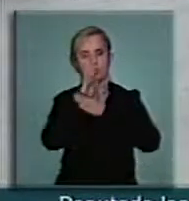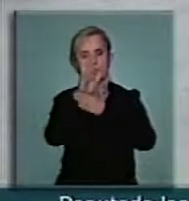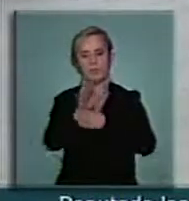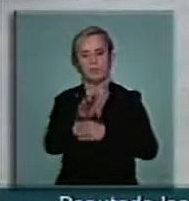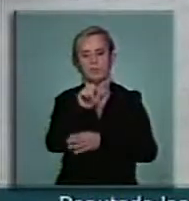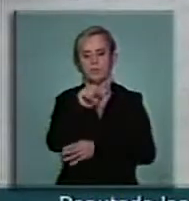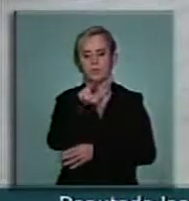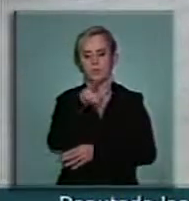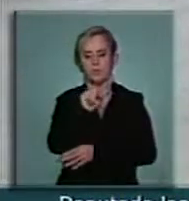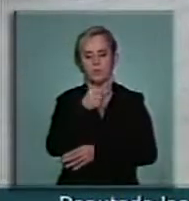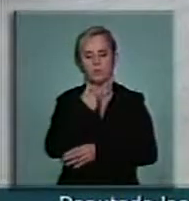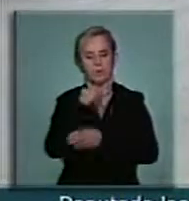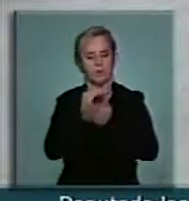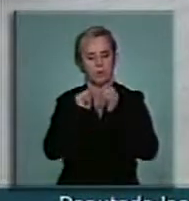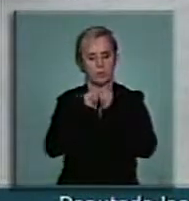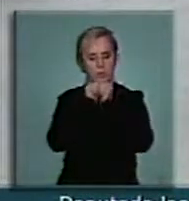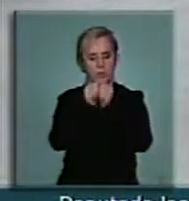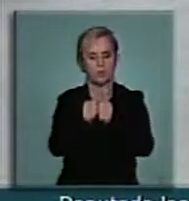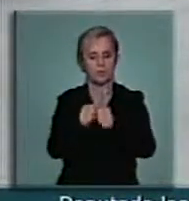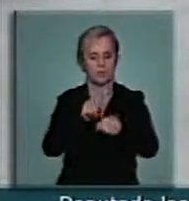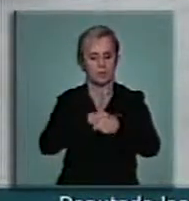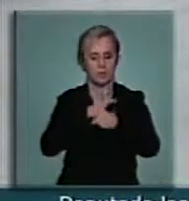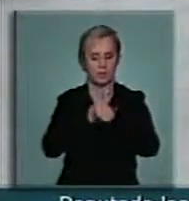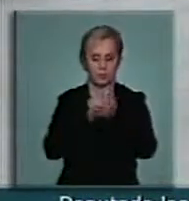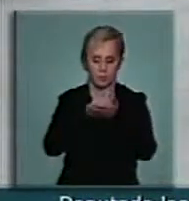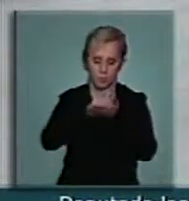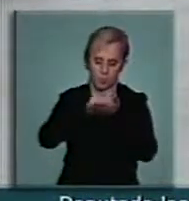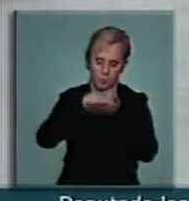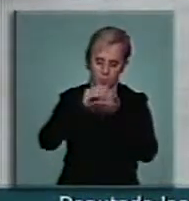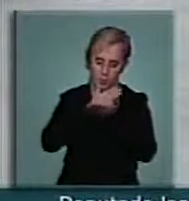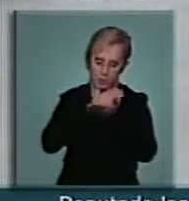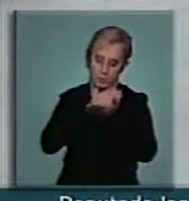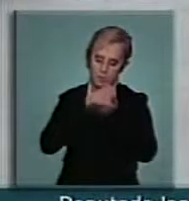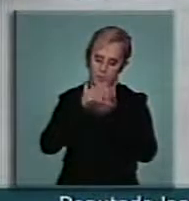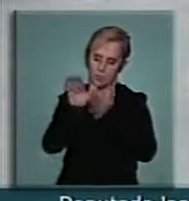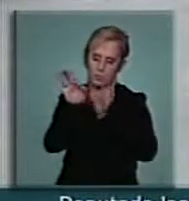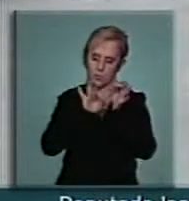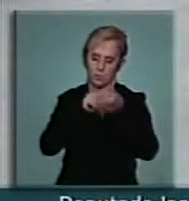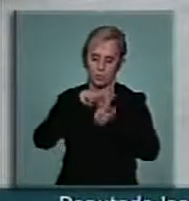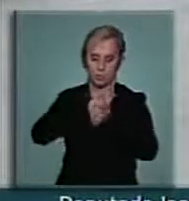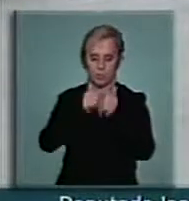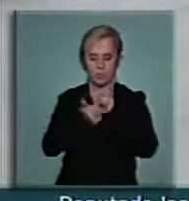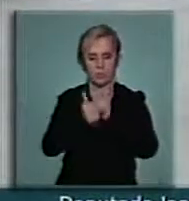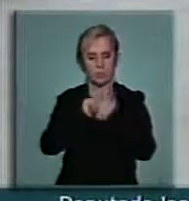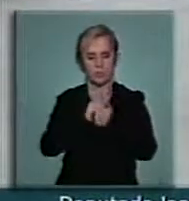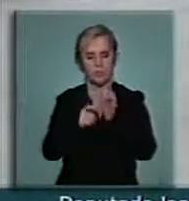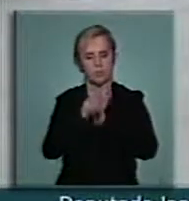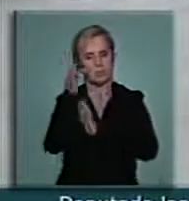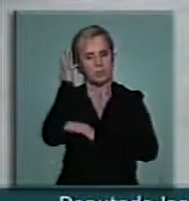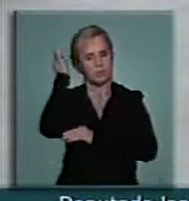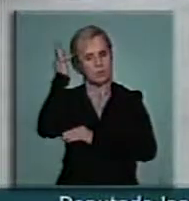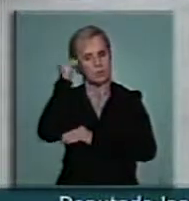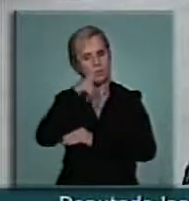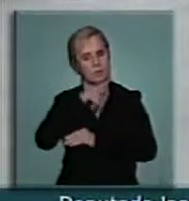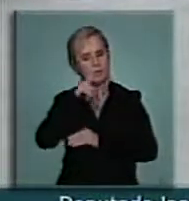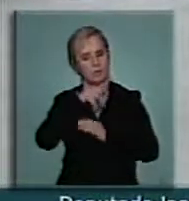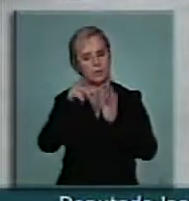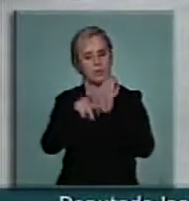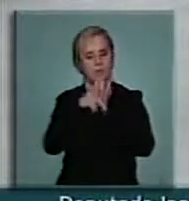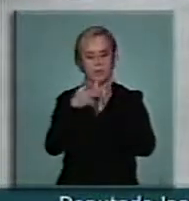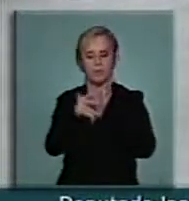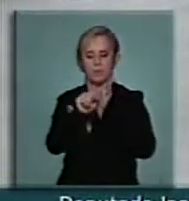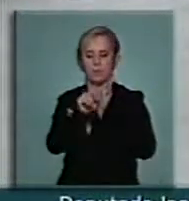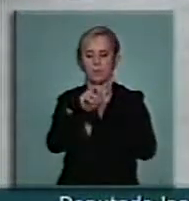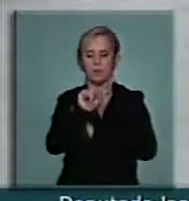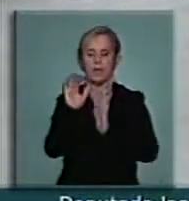o acompanhei desde a hora da concepção da filosofia que o impregnava até os dias